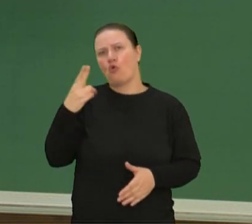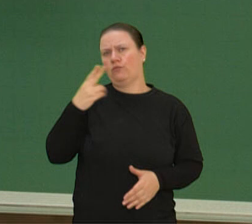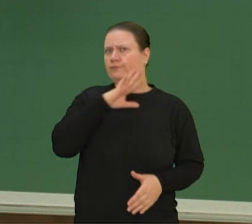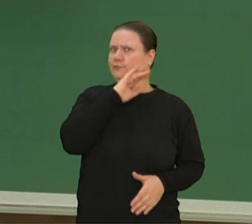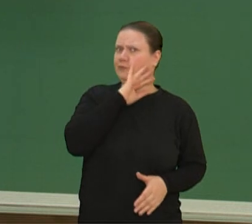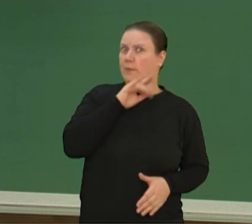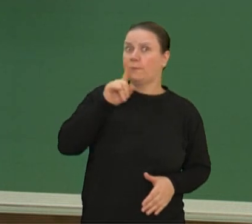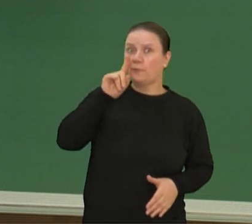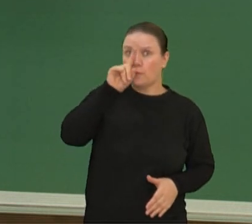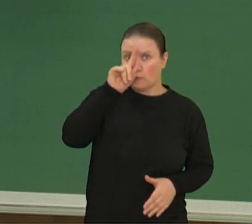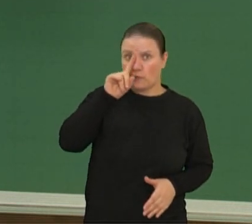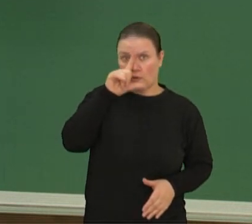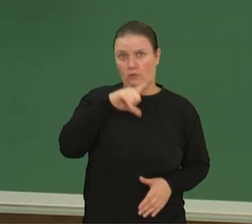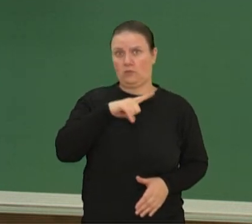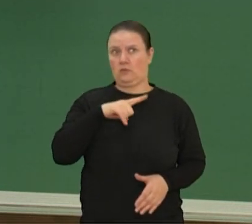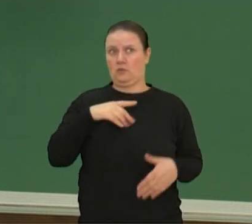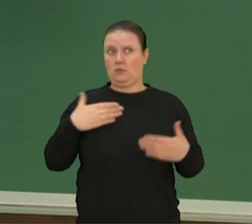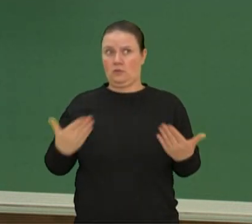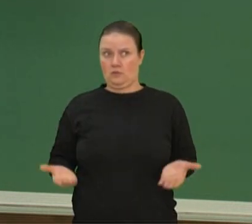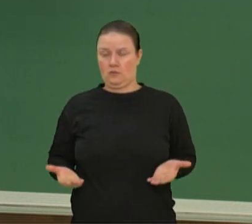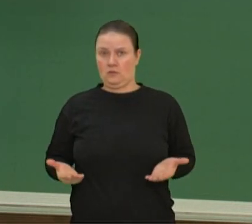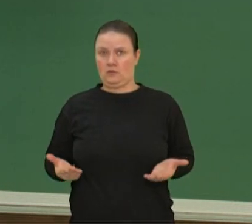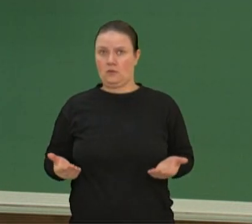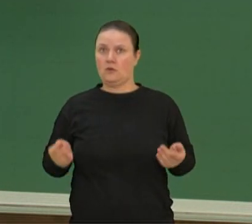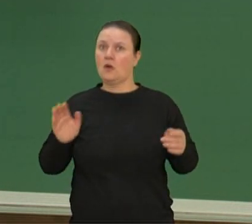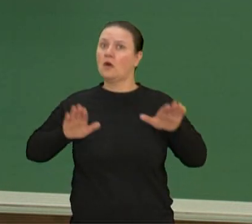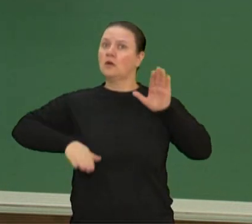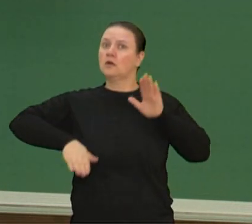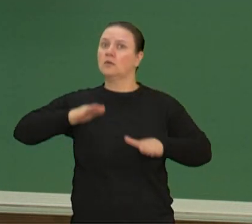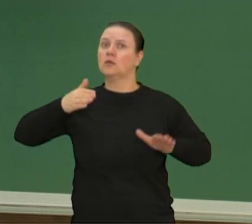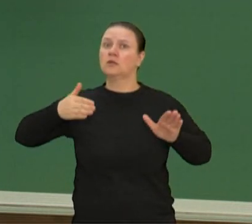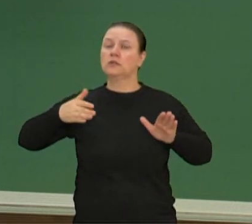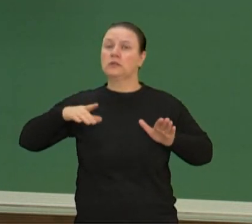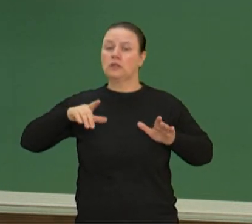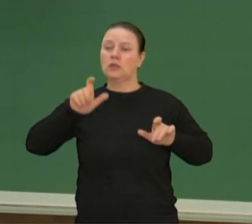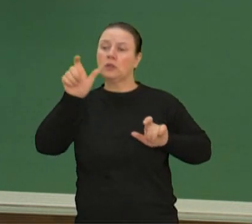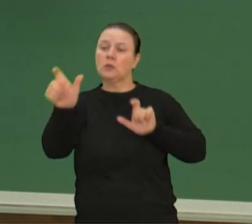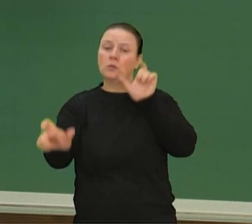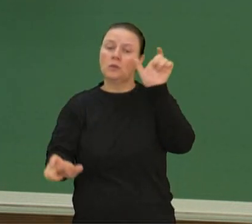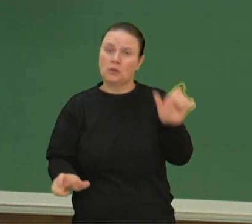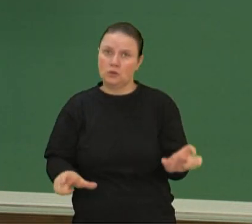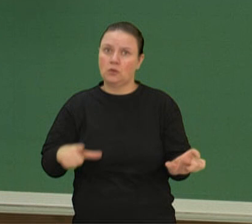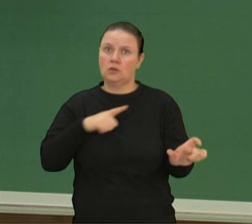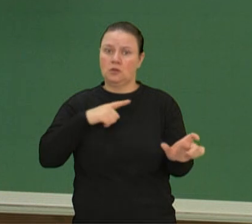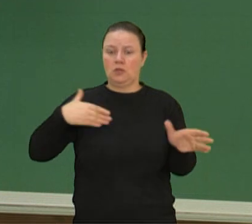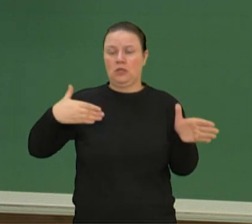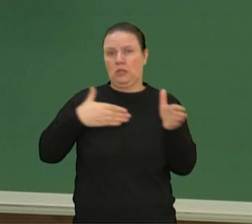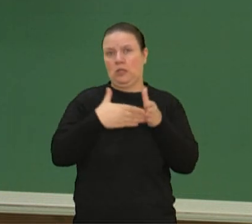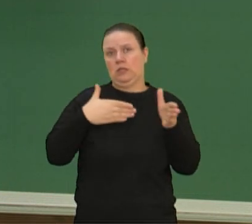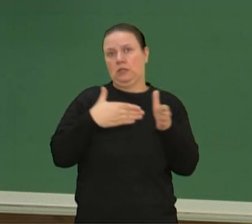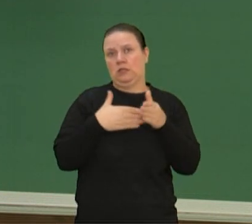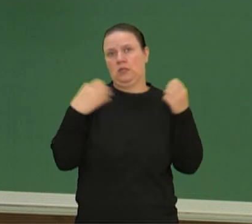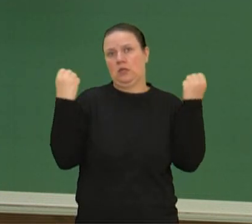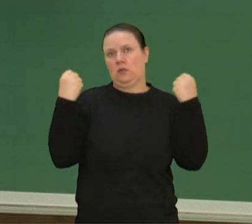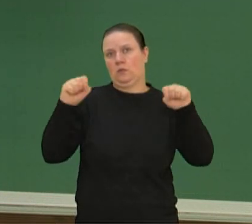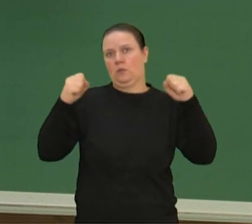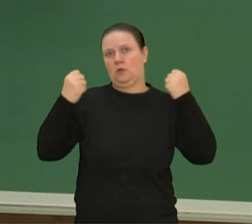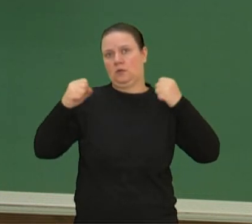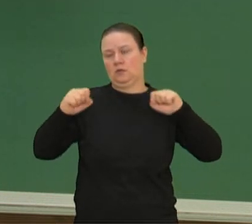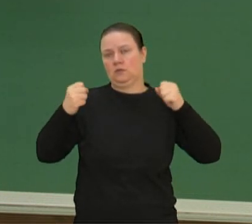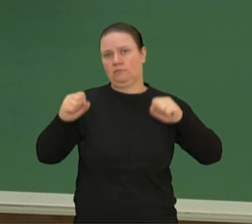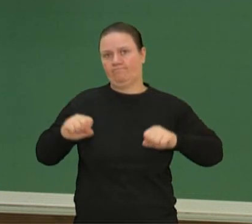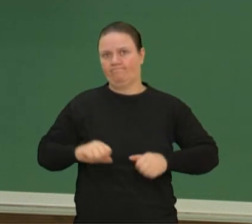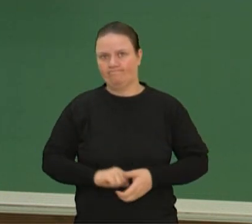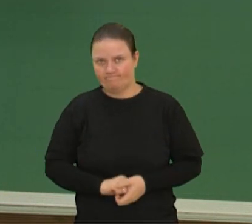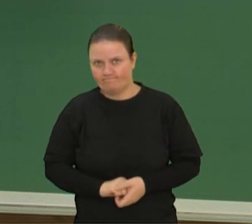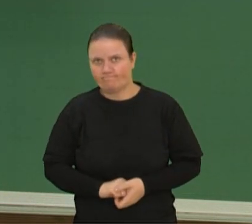isso, eu trouxe alguns apontamentos. Restrições. Muitas pessoas possuem restrições para fazer exercício físico. Muitas vezes restrições